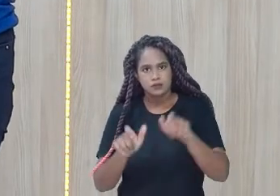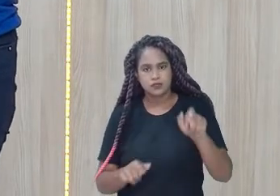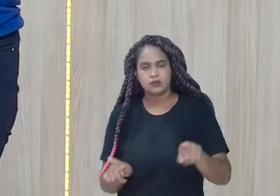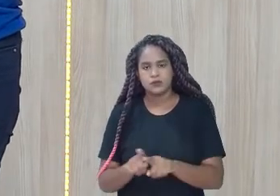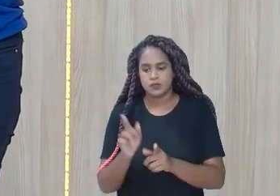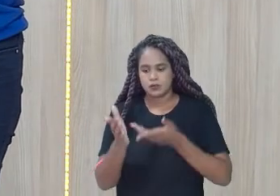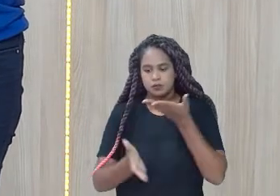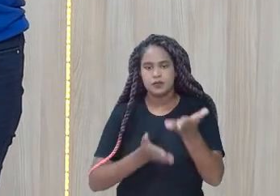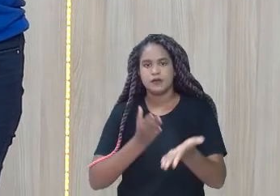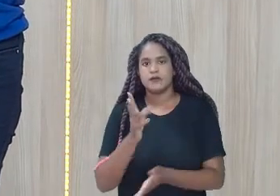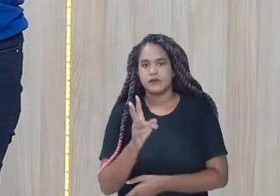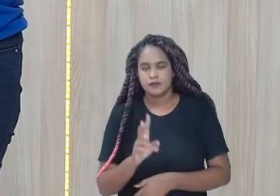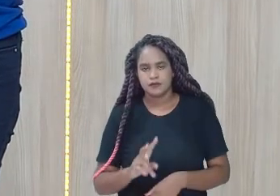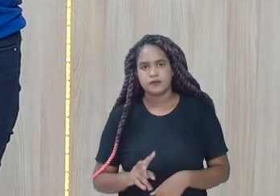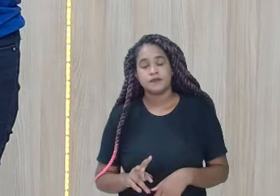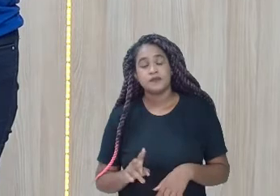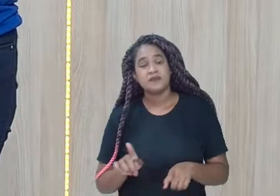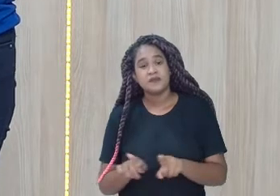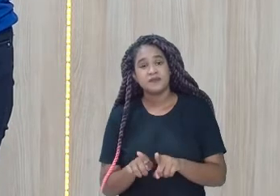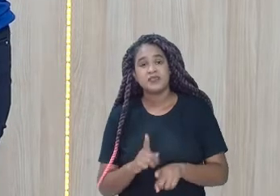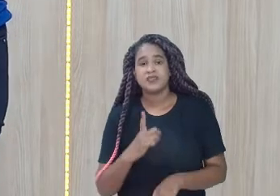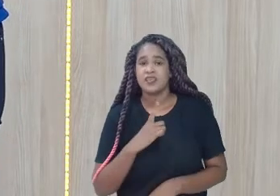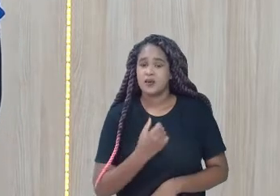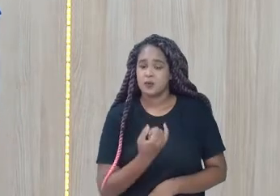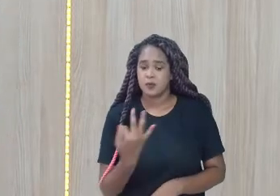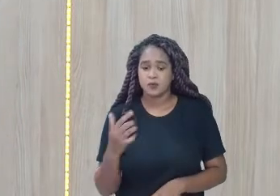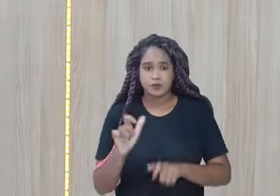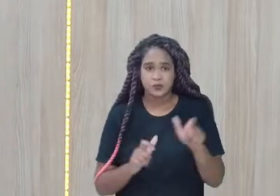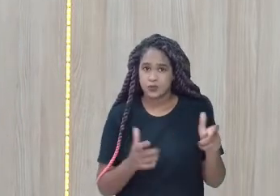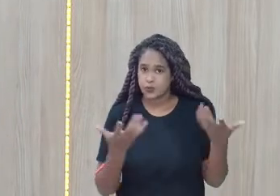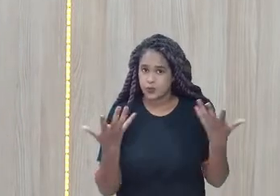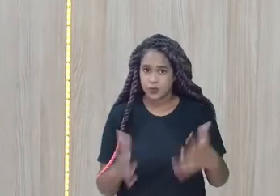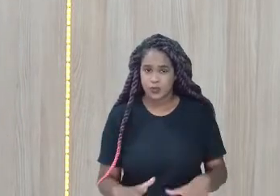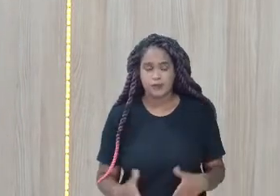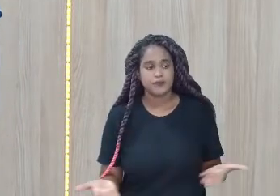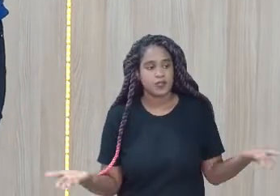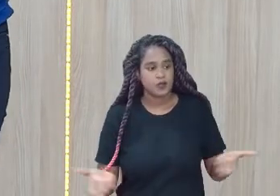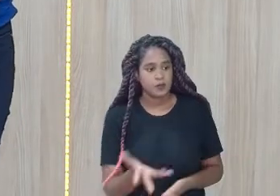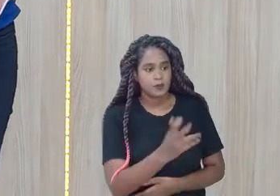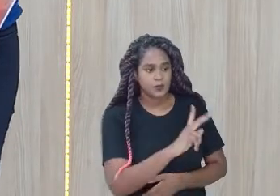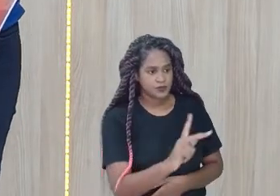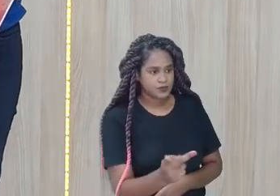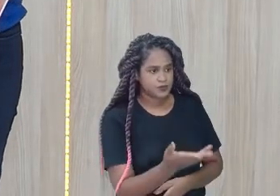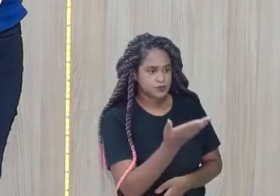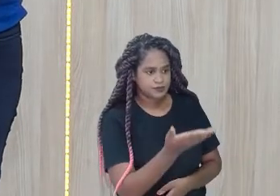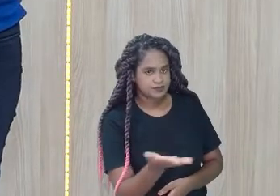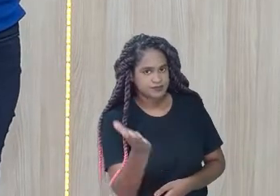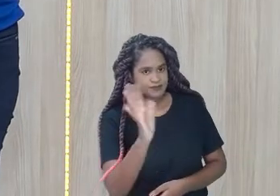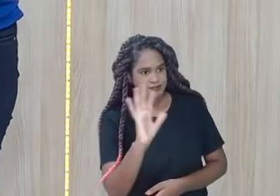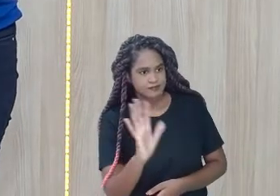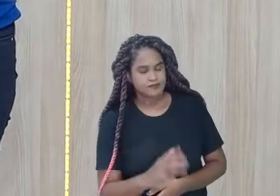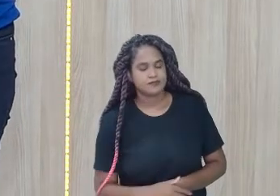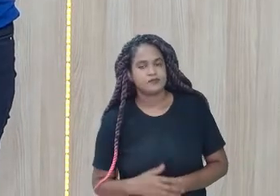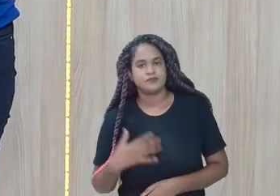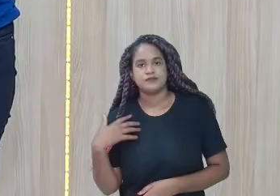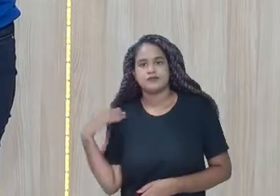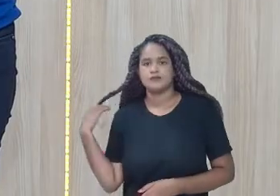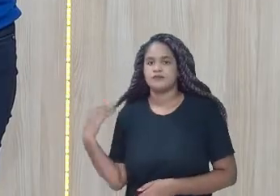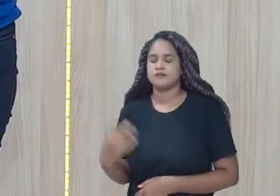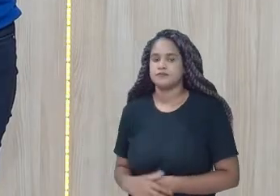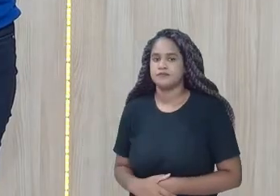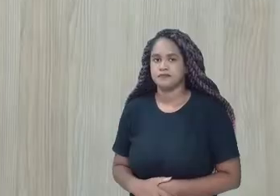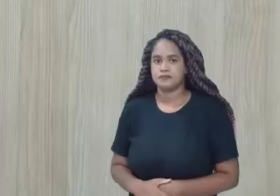ainda tem casos de pessoas que não querem fazer o tratamento. Vou passar para a professora Isabel para a despedida e considerações